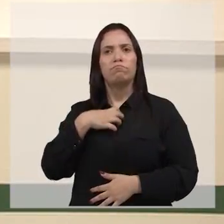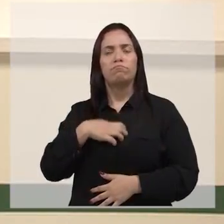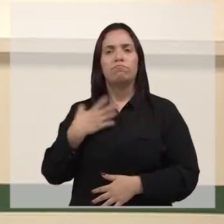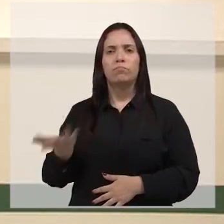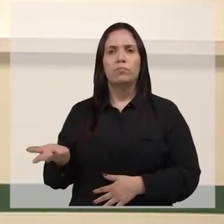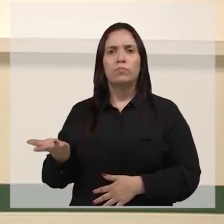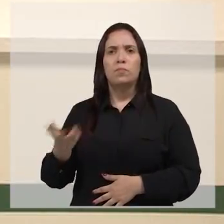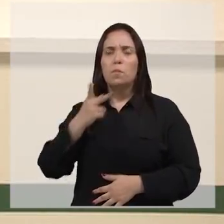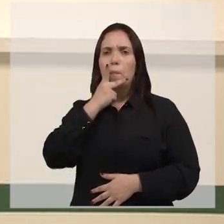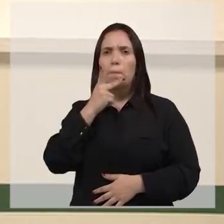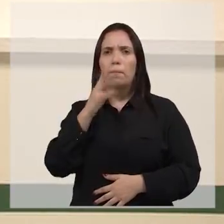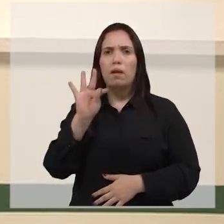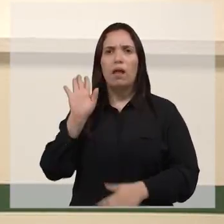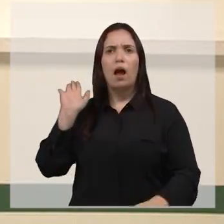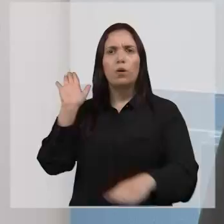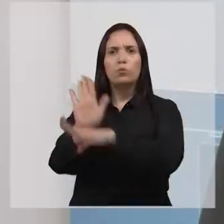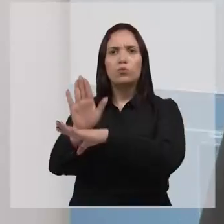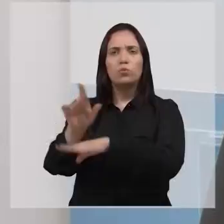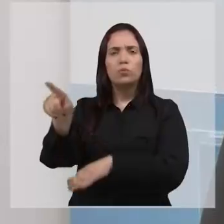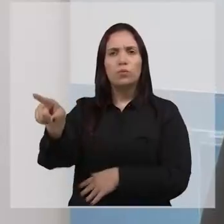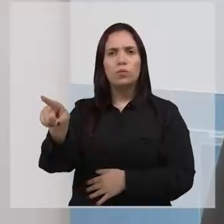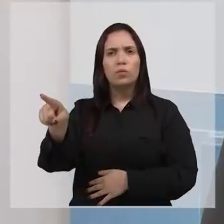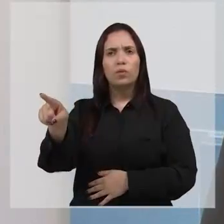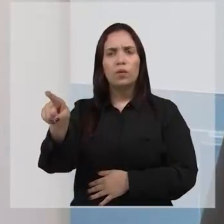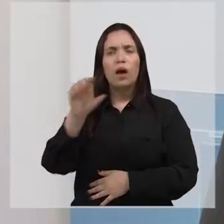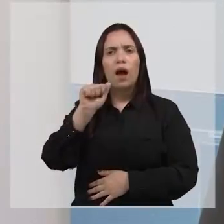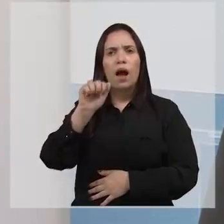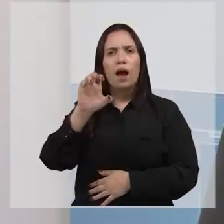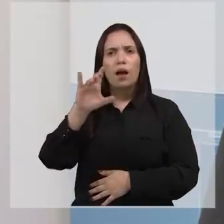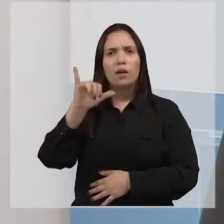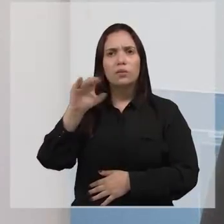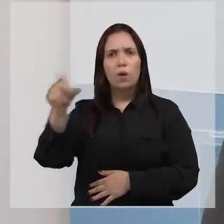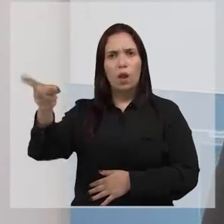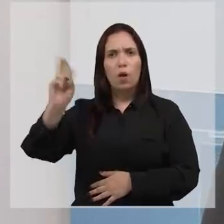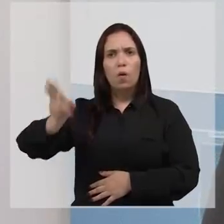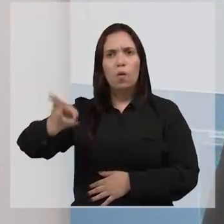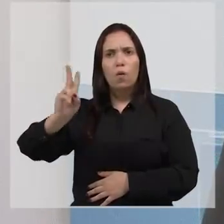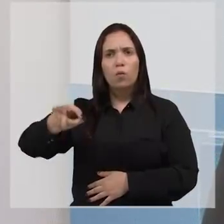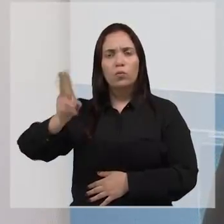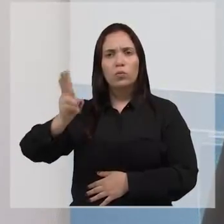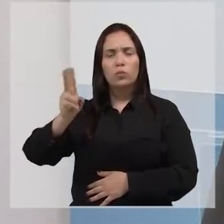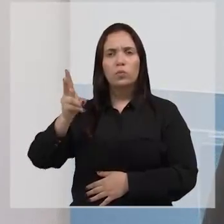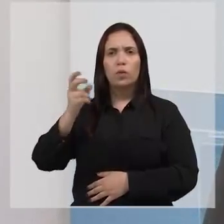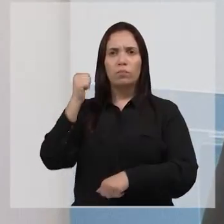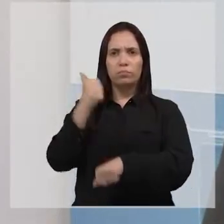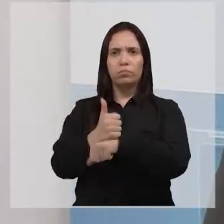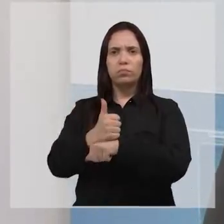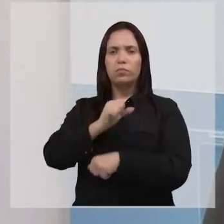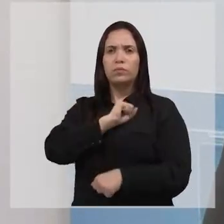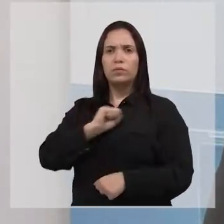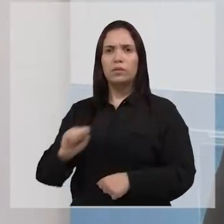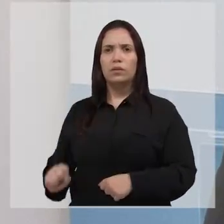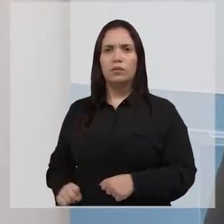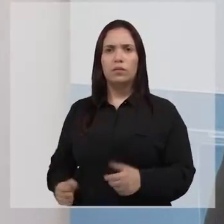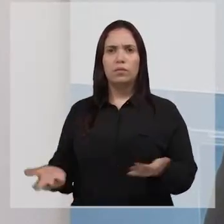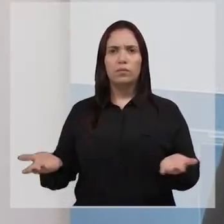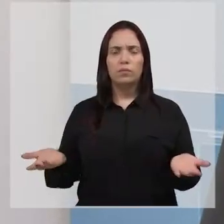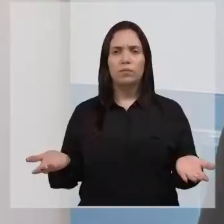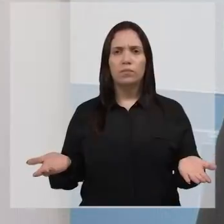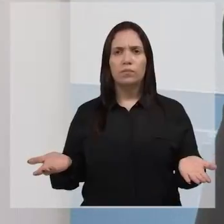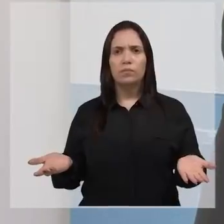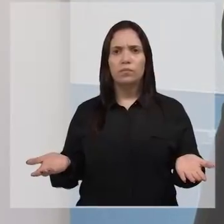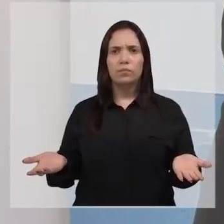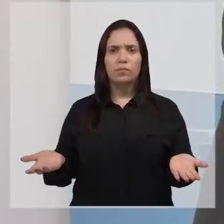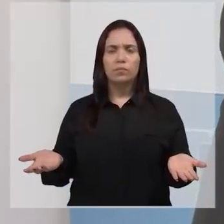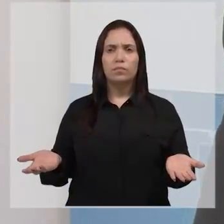PT ajudou ao seu Aécio continuar com o mandato e ajudou o seu Aécio a estar sendo privilegiado lá do Supremo Tribunal